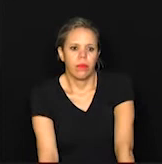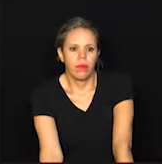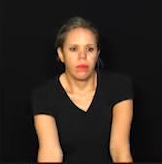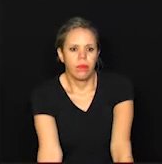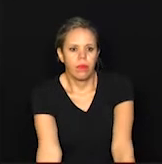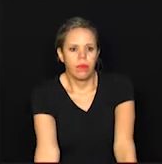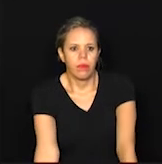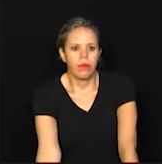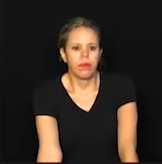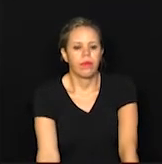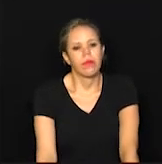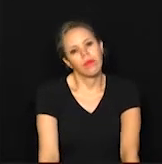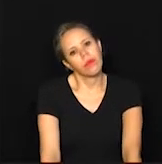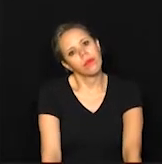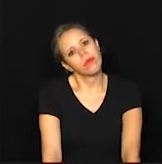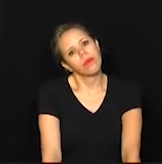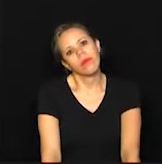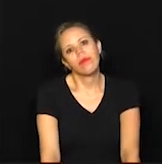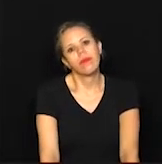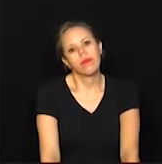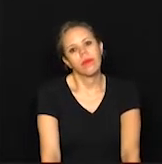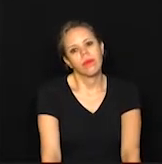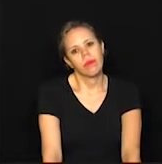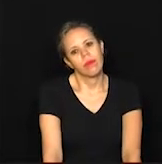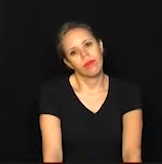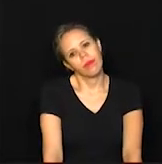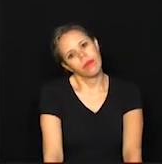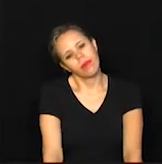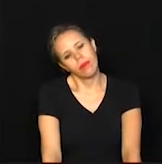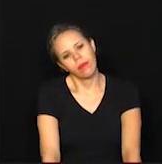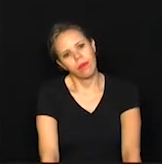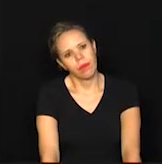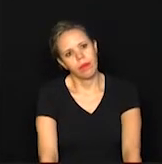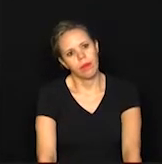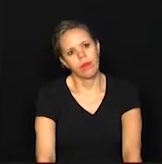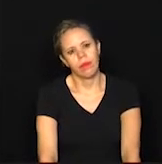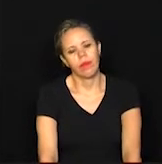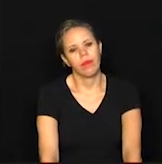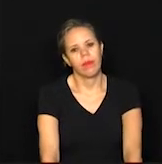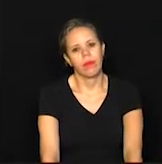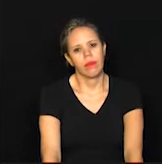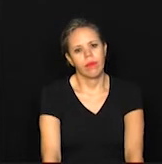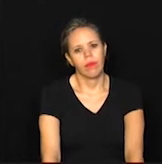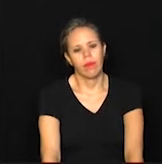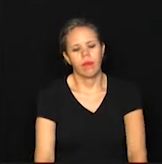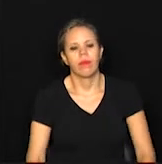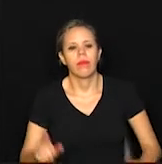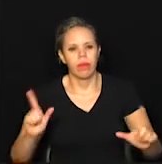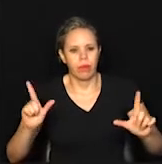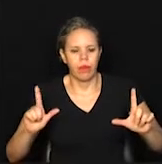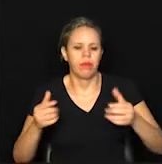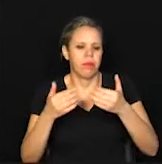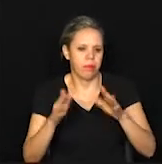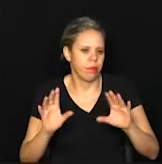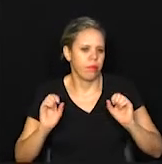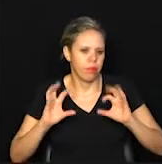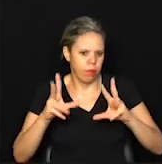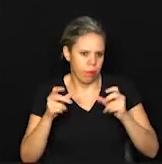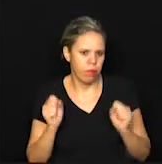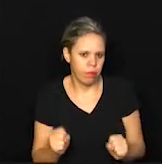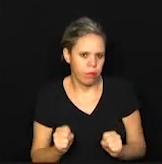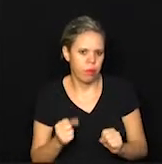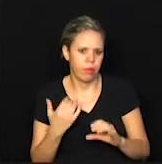97829 3776. O WhatsApp também será disponibilizado aí na TV para que todo mundo possa